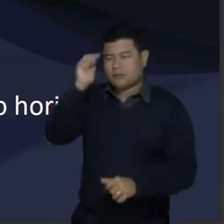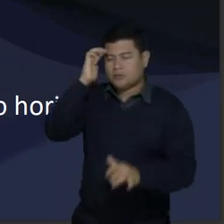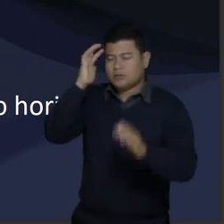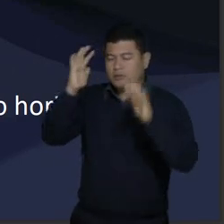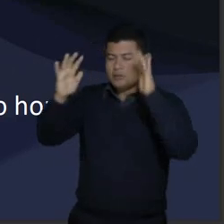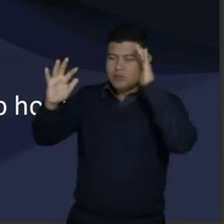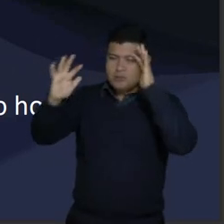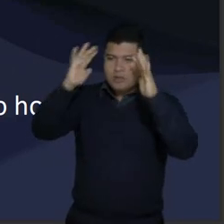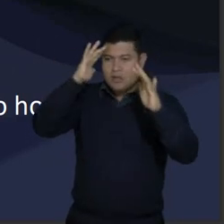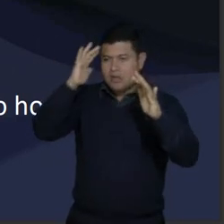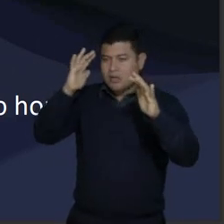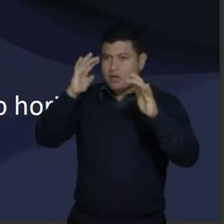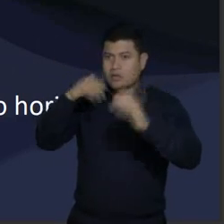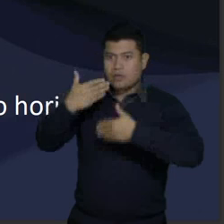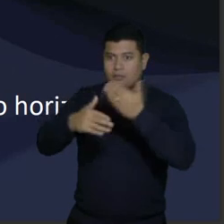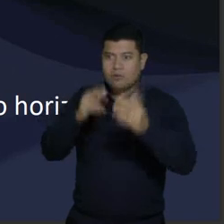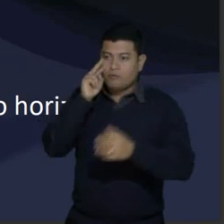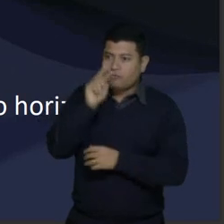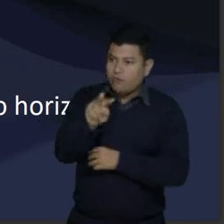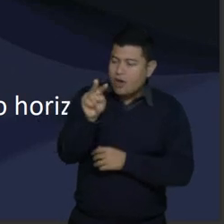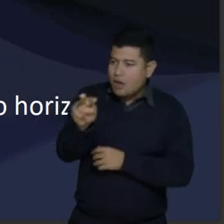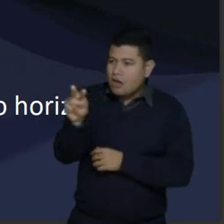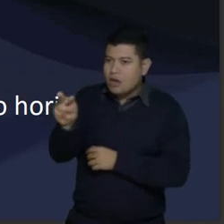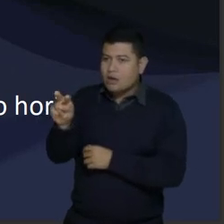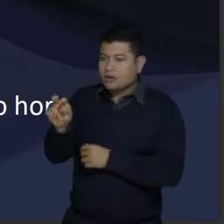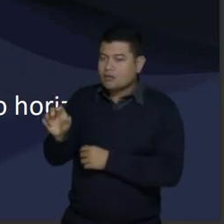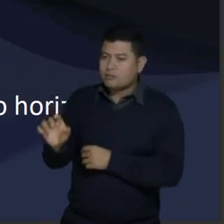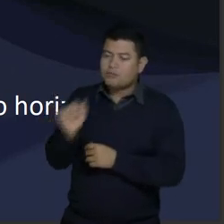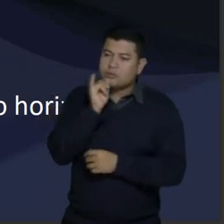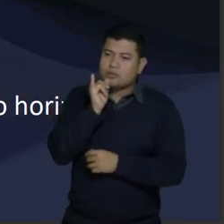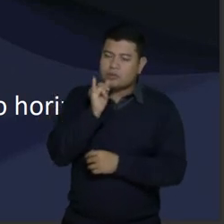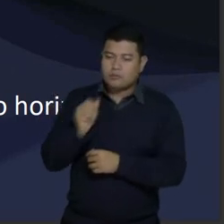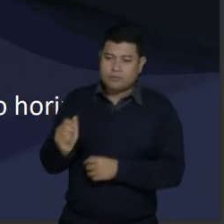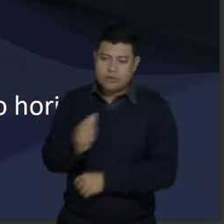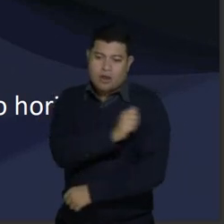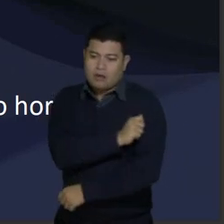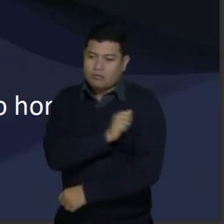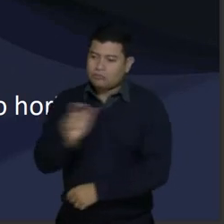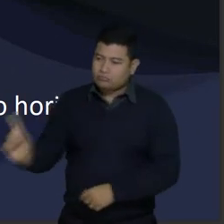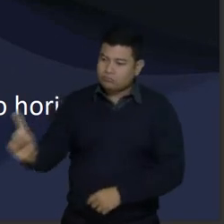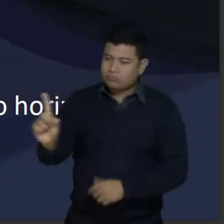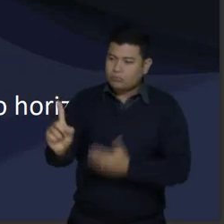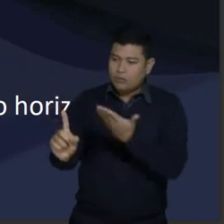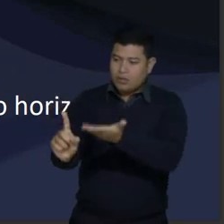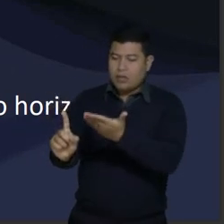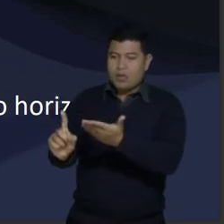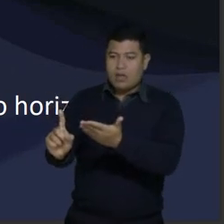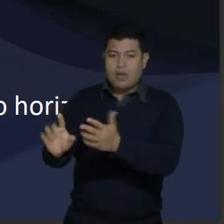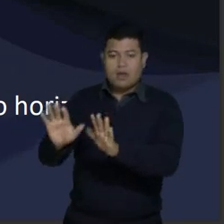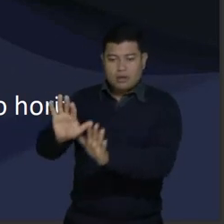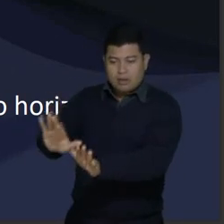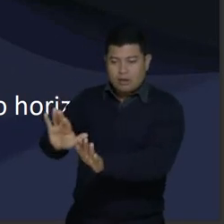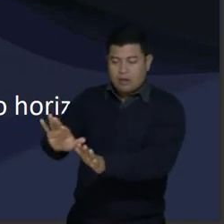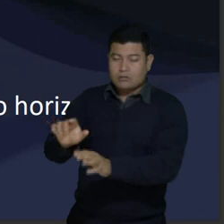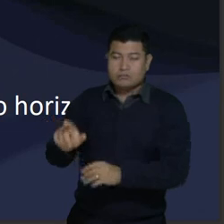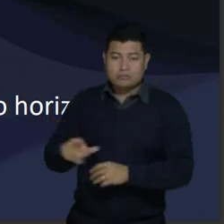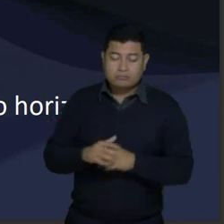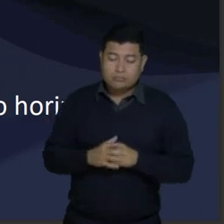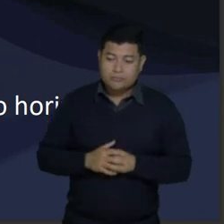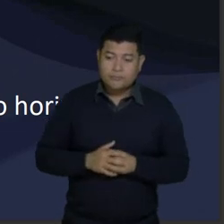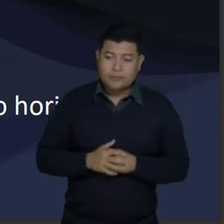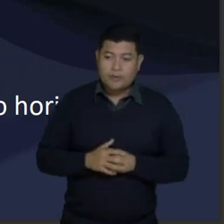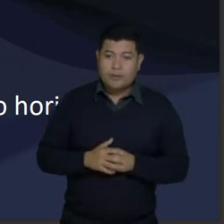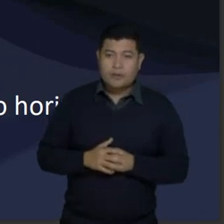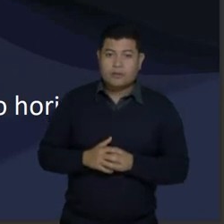os horizontes muitas vezes aquele aluno a gente Às vezes tem que deixar ele um pouquinho de lado